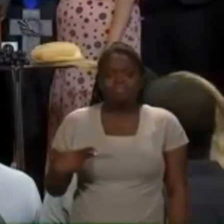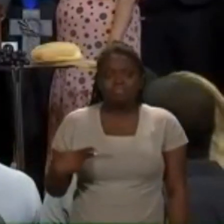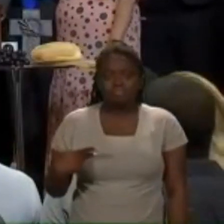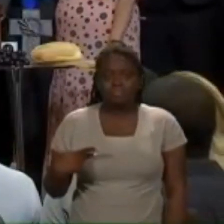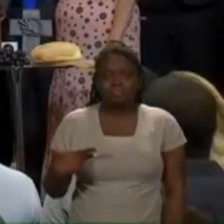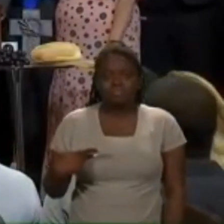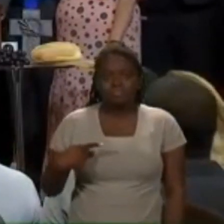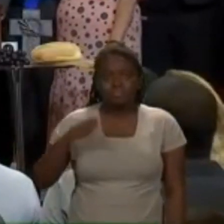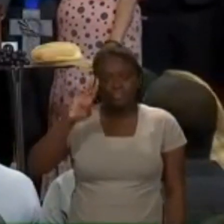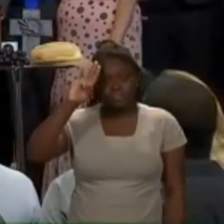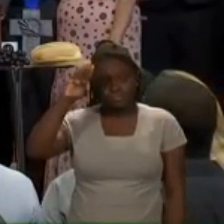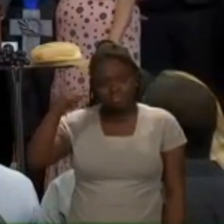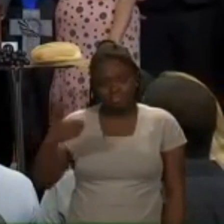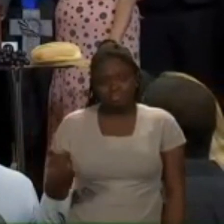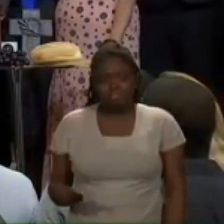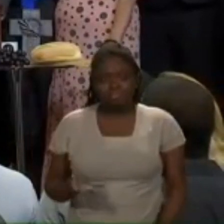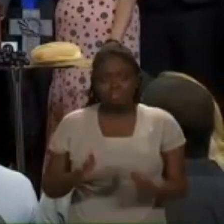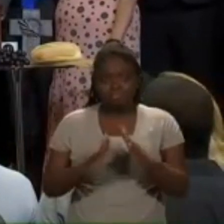igreja,